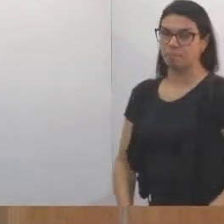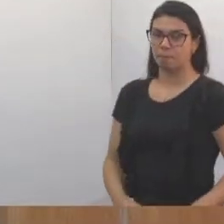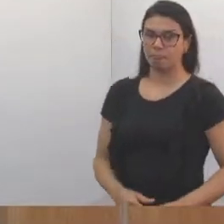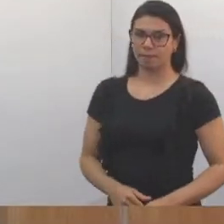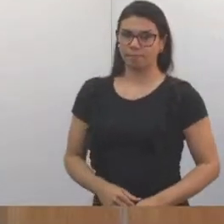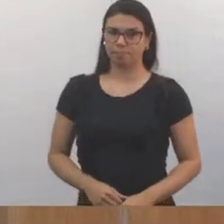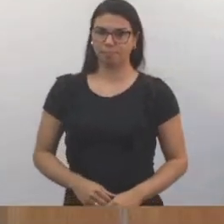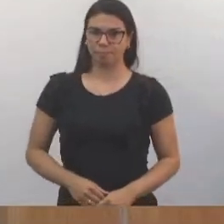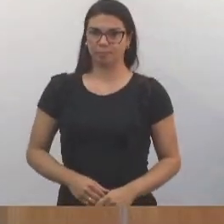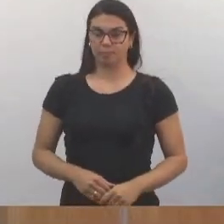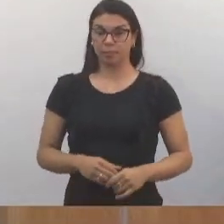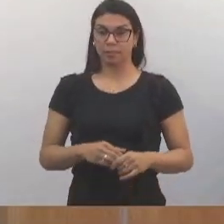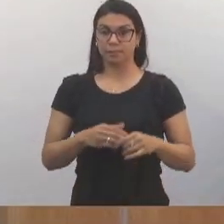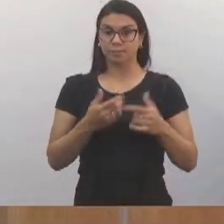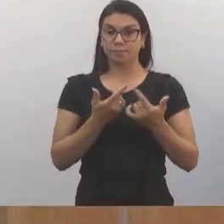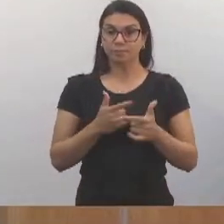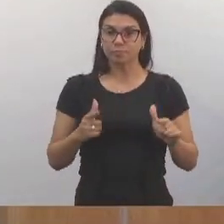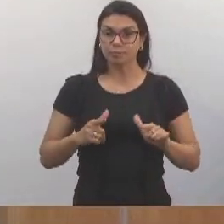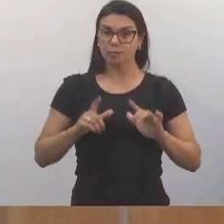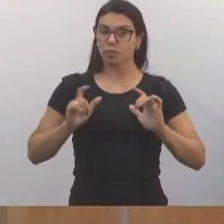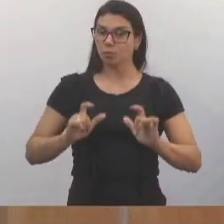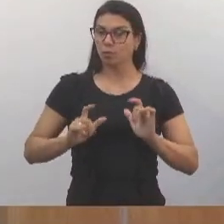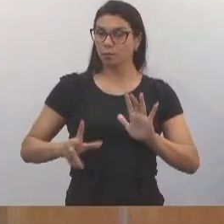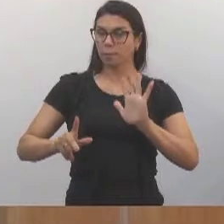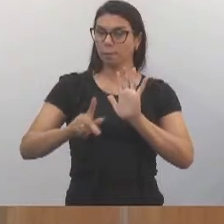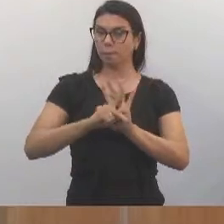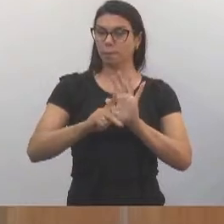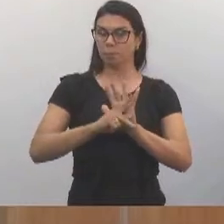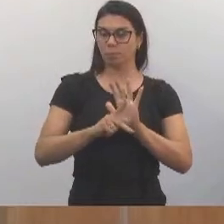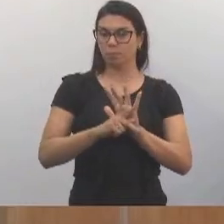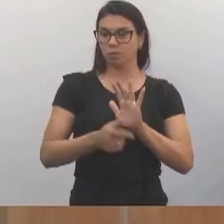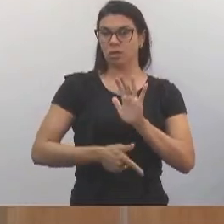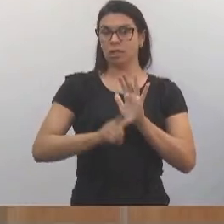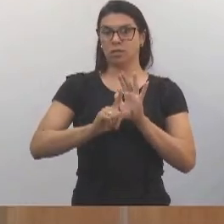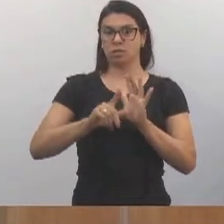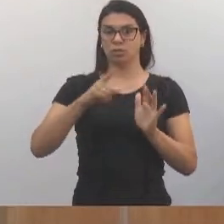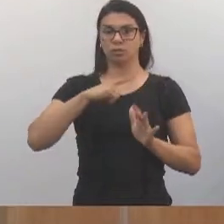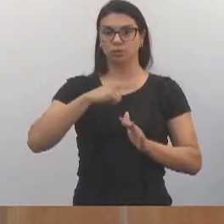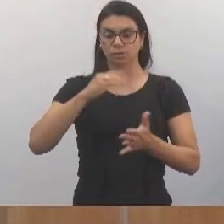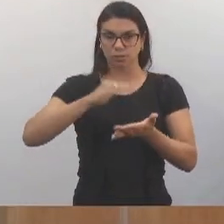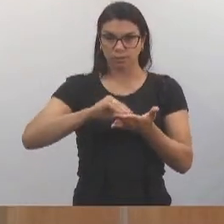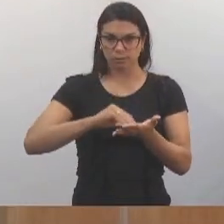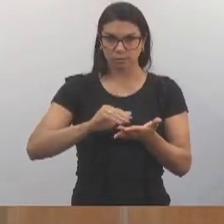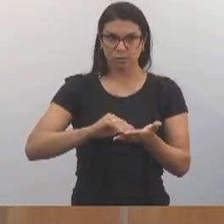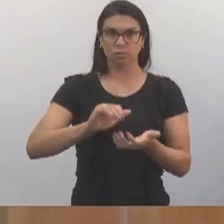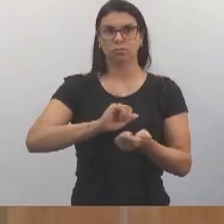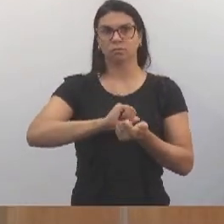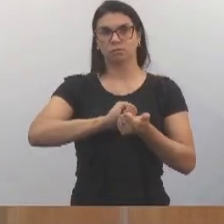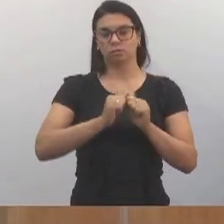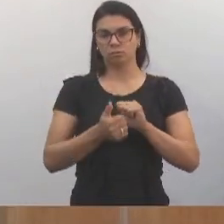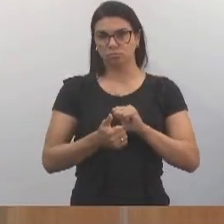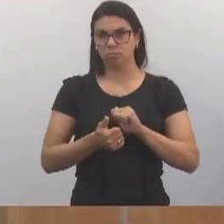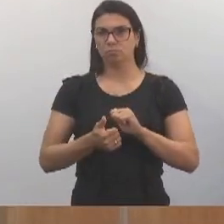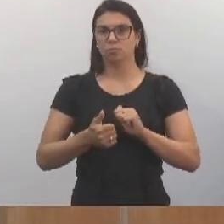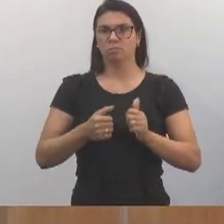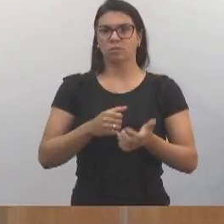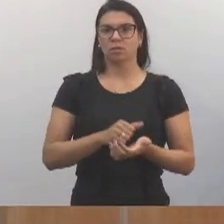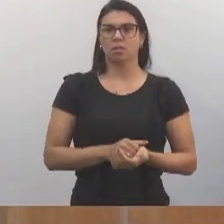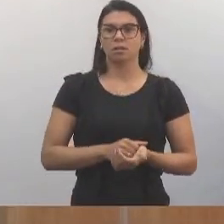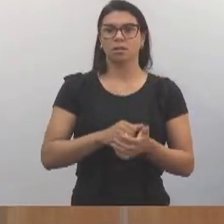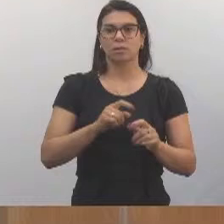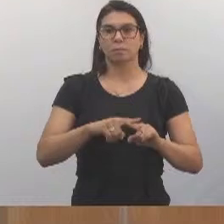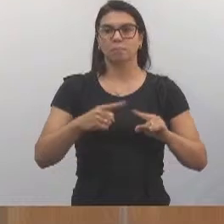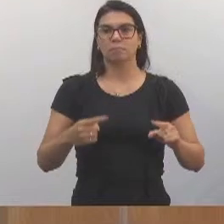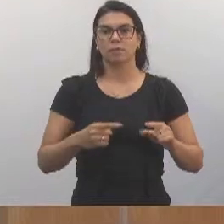sede apropriada. Tiraram ali no Lamartine de la Maré, onde era a sede da Secretaria de Esportes, colocaram no antigo Hotel